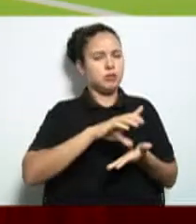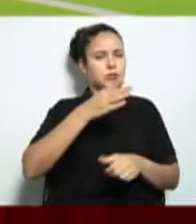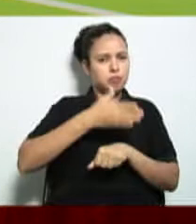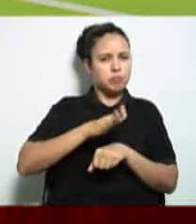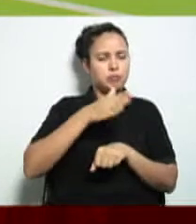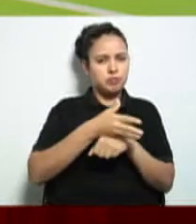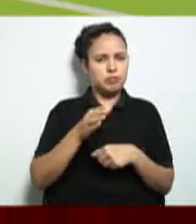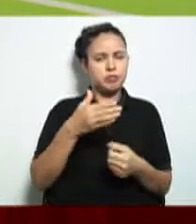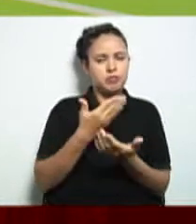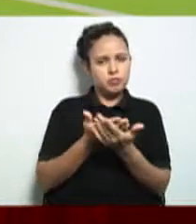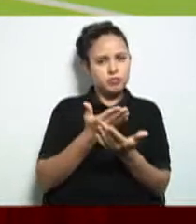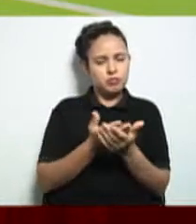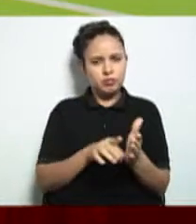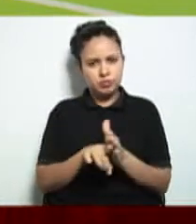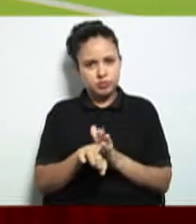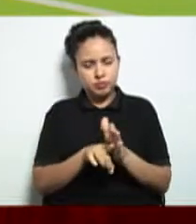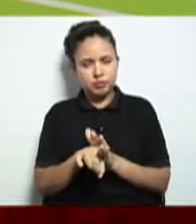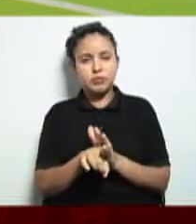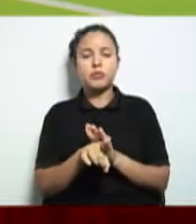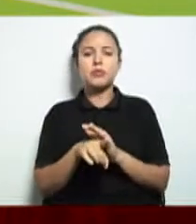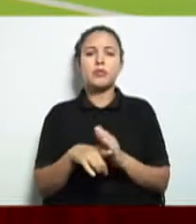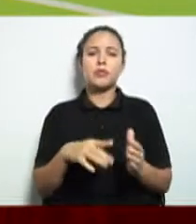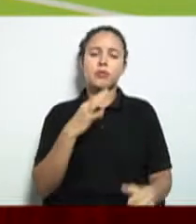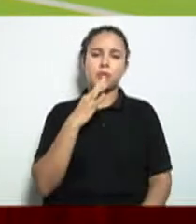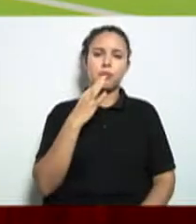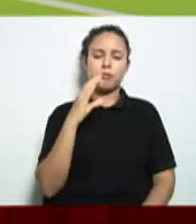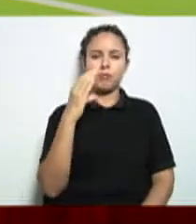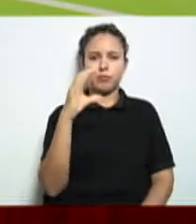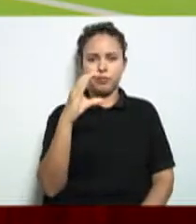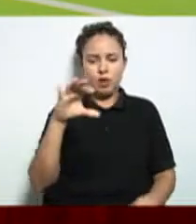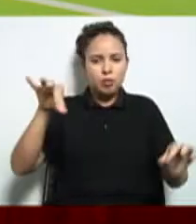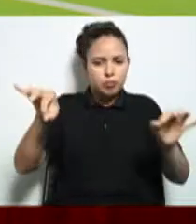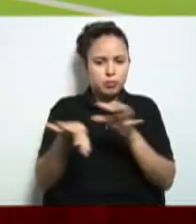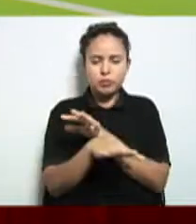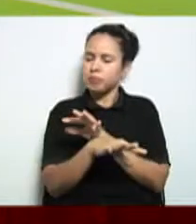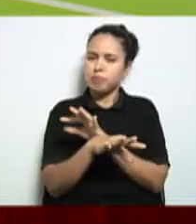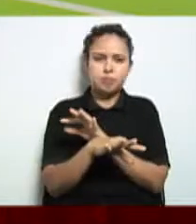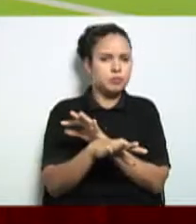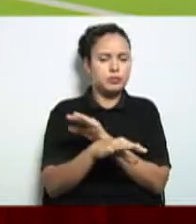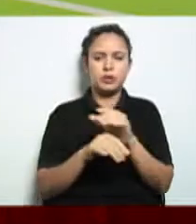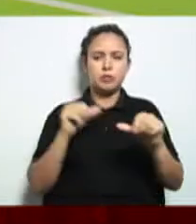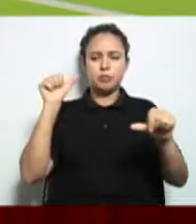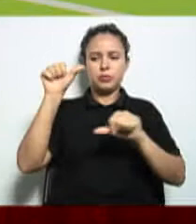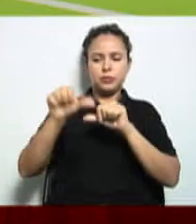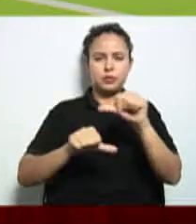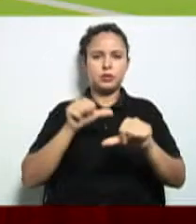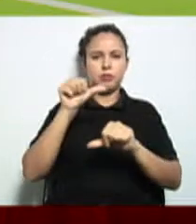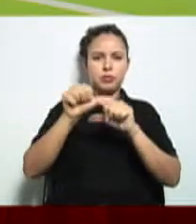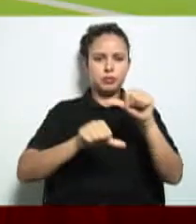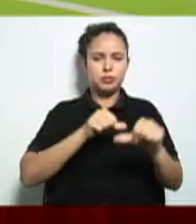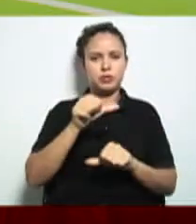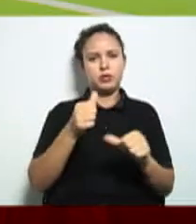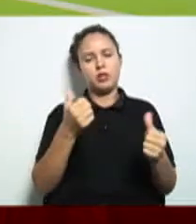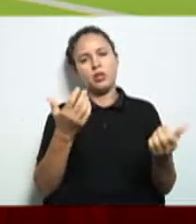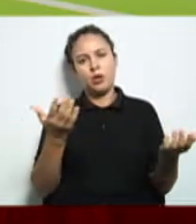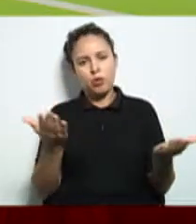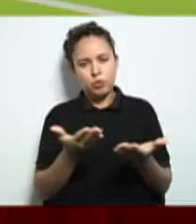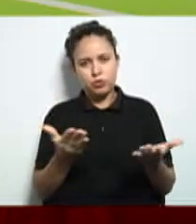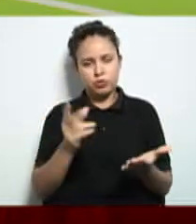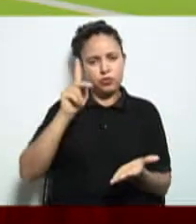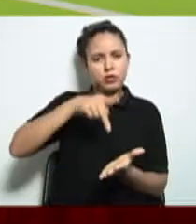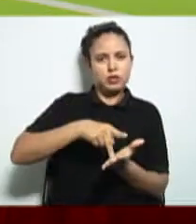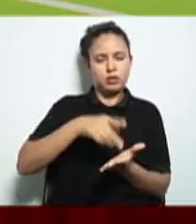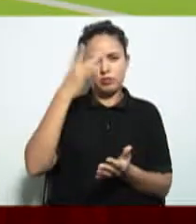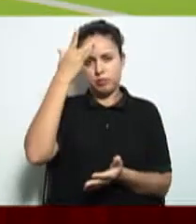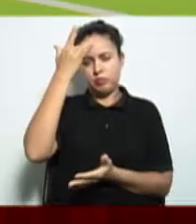verdade absoluta, né? É uma verdade relativa. Ele é sempre testado. O que é verdade hoje pode não ser verdade amanhã,